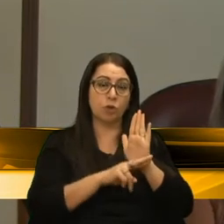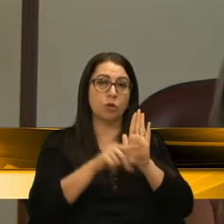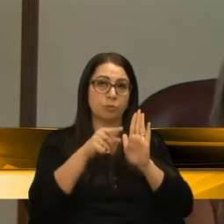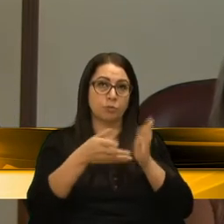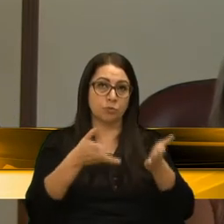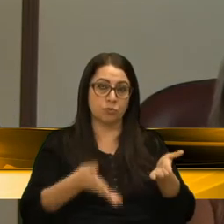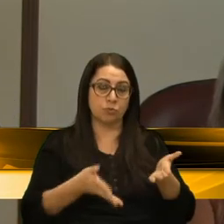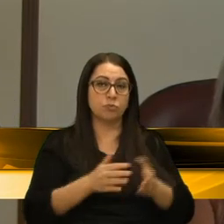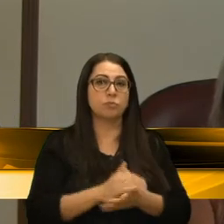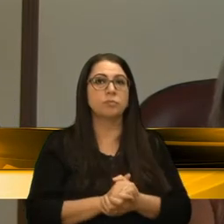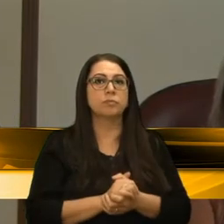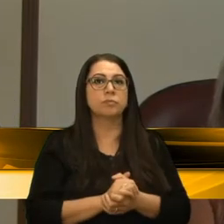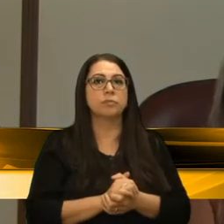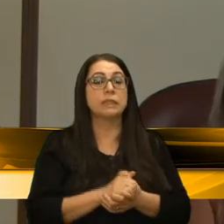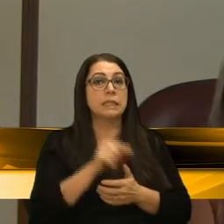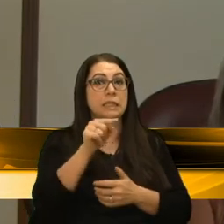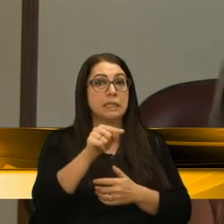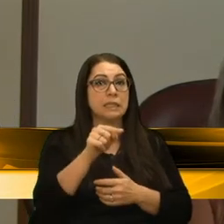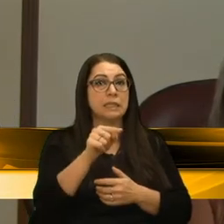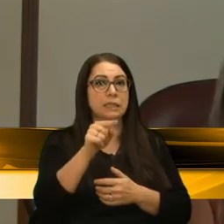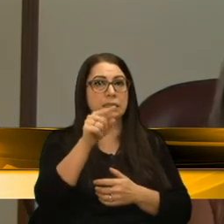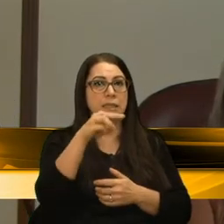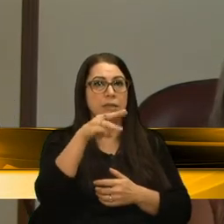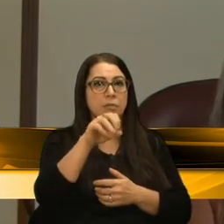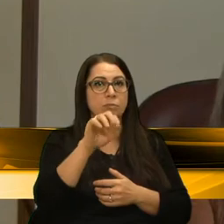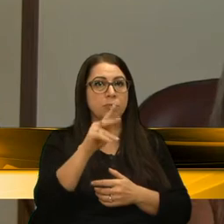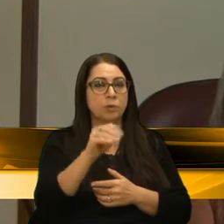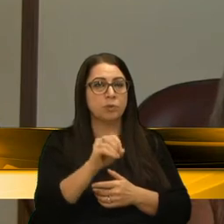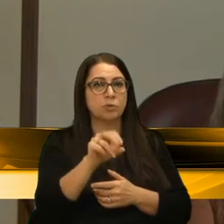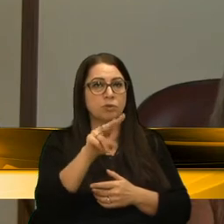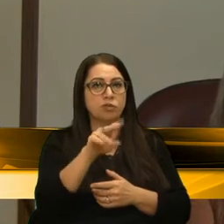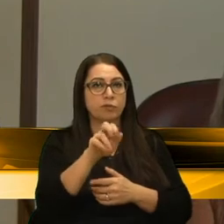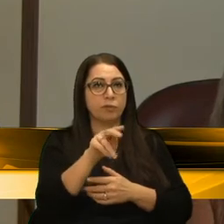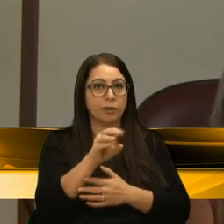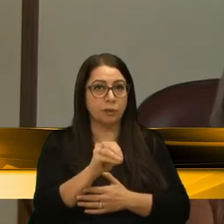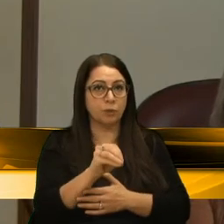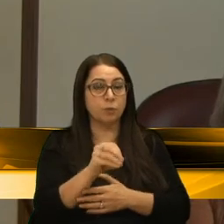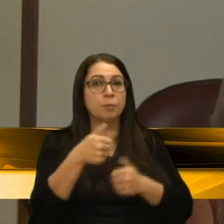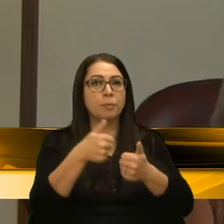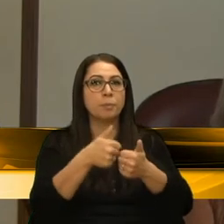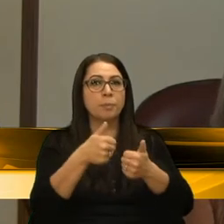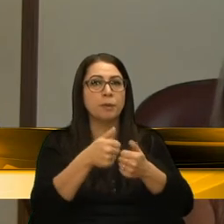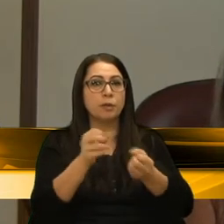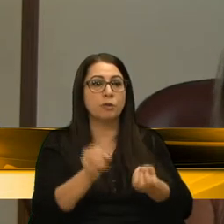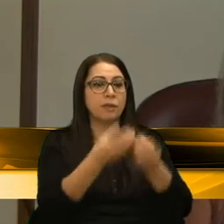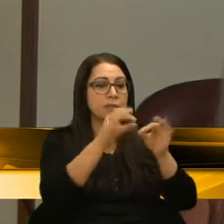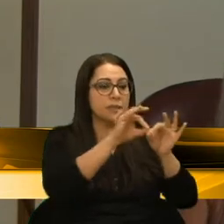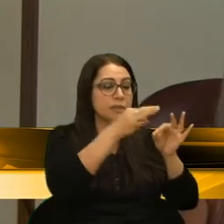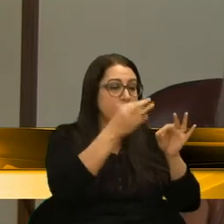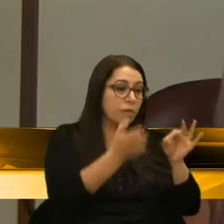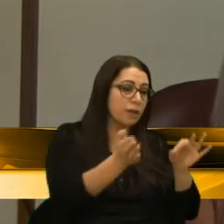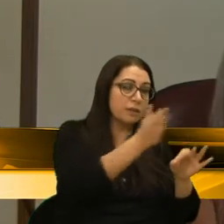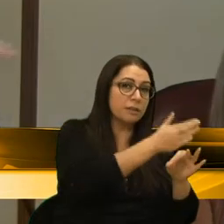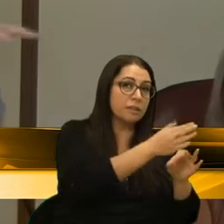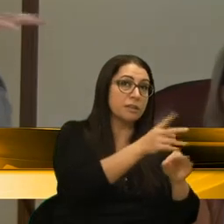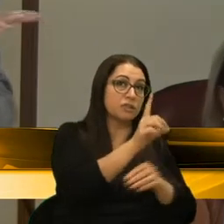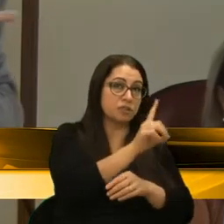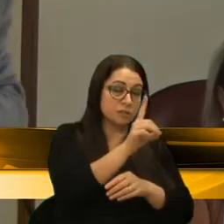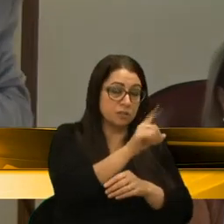hoje. Aqui em cima, no Moinhos de Vento, logo depois da festa da uva à direita ali,